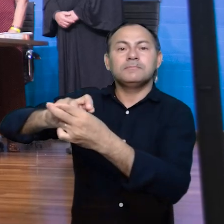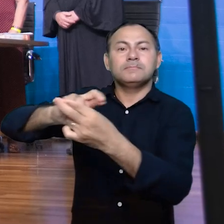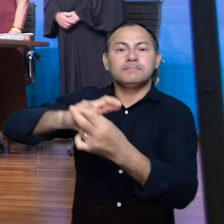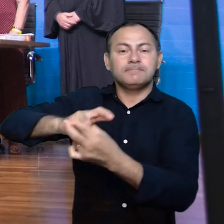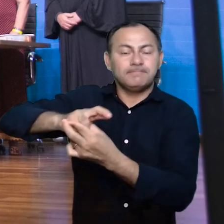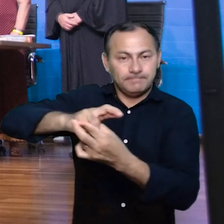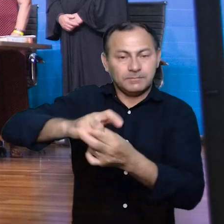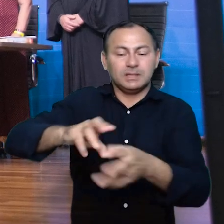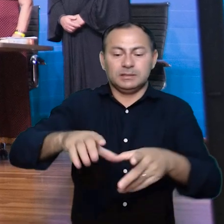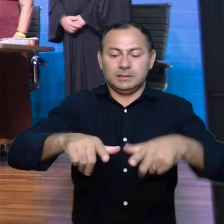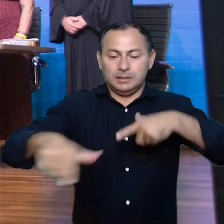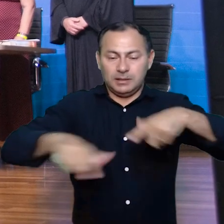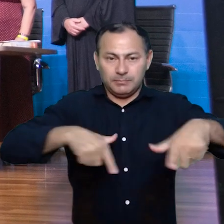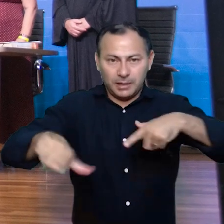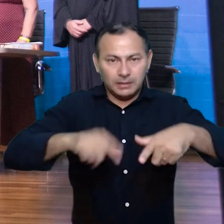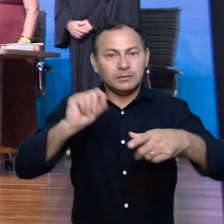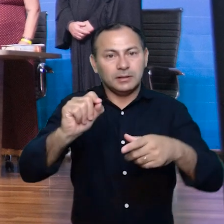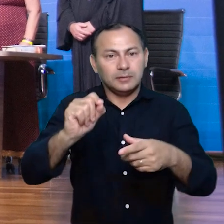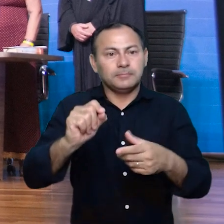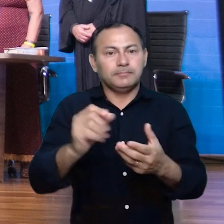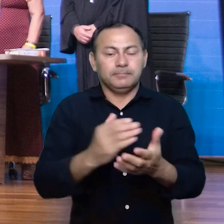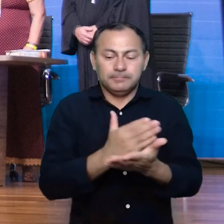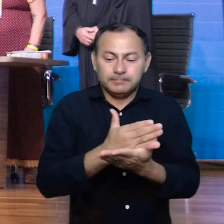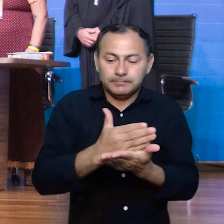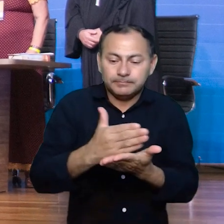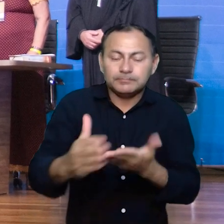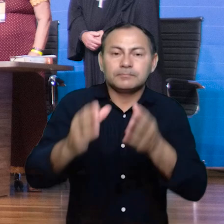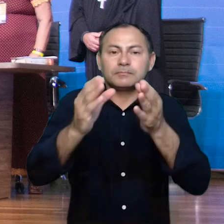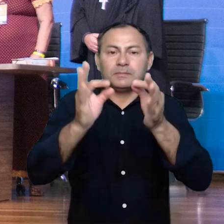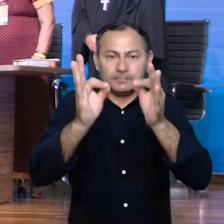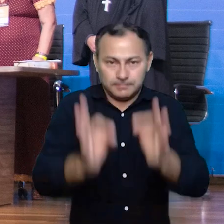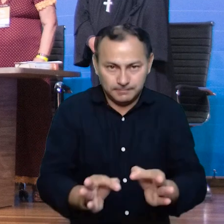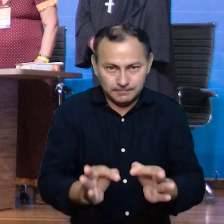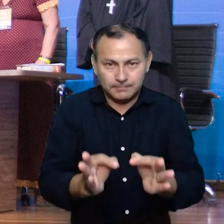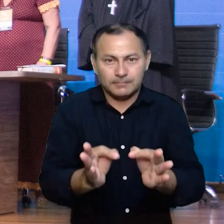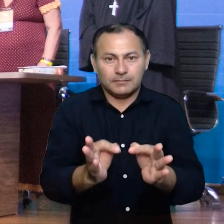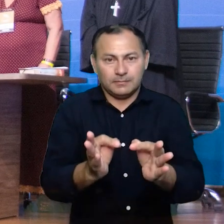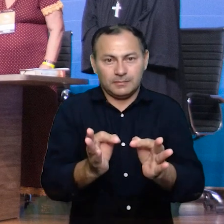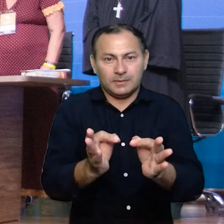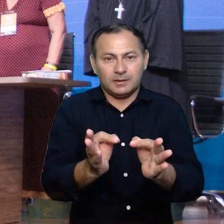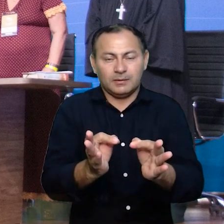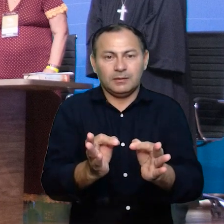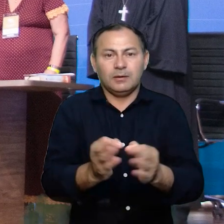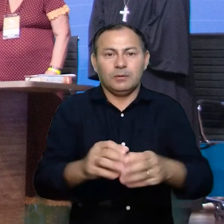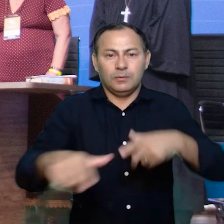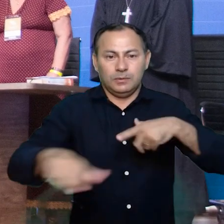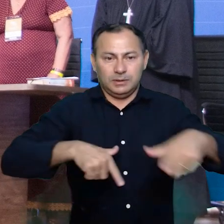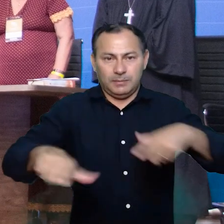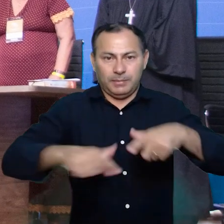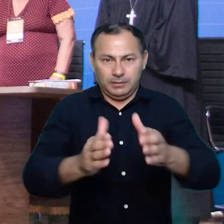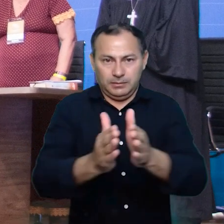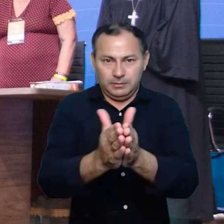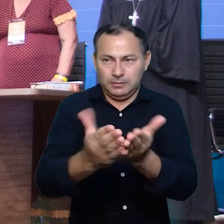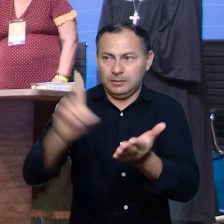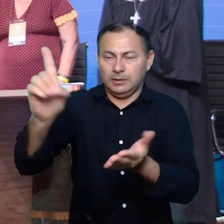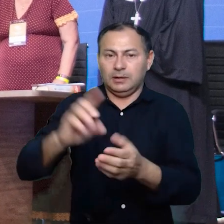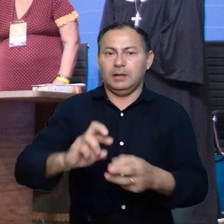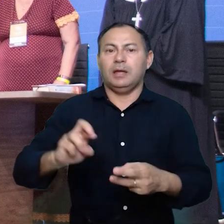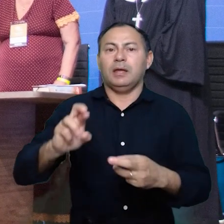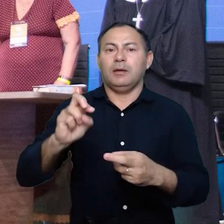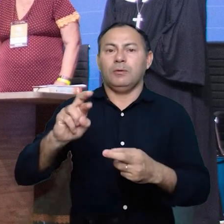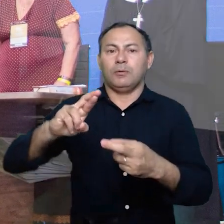desse trabalho, que foi iniciado justamente com o trabalho bíblico,